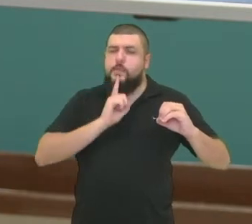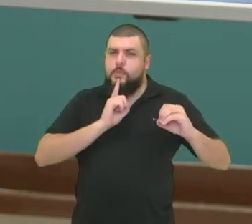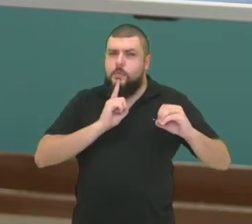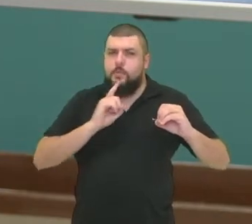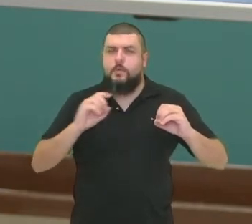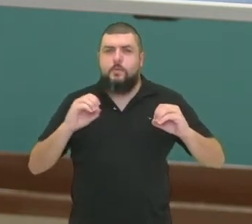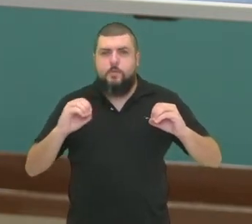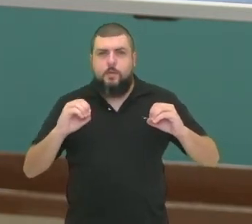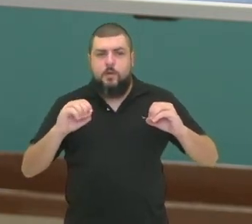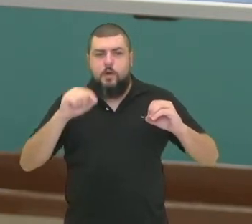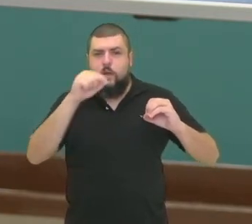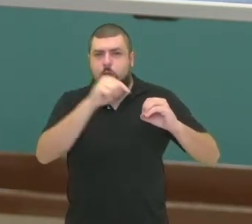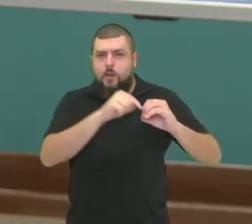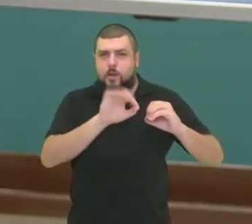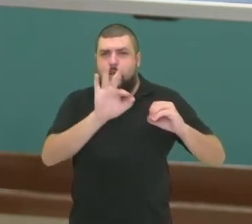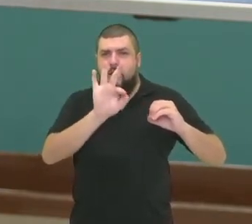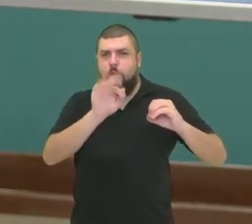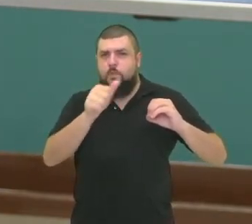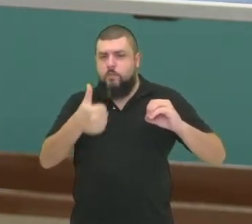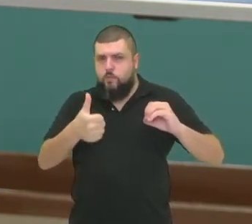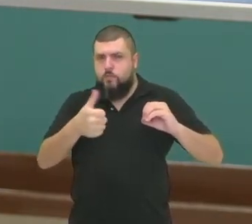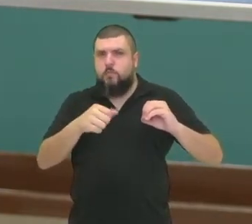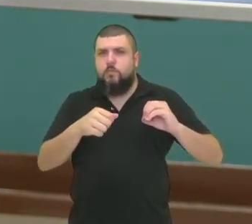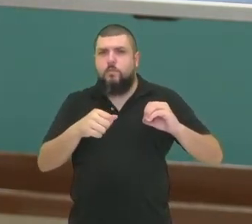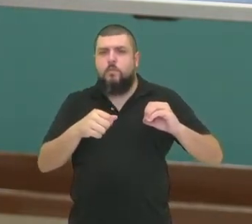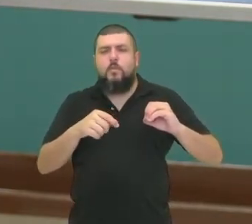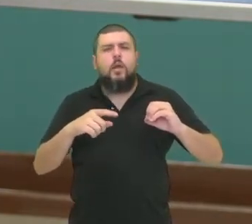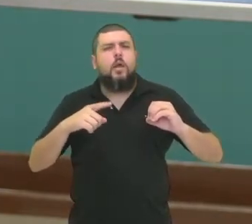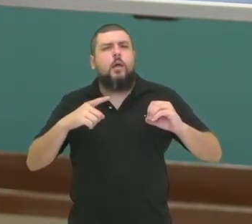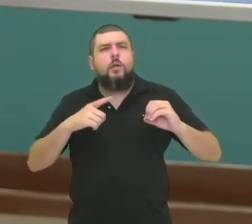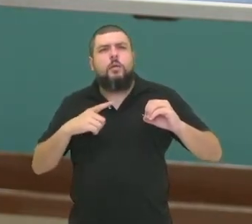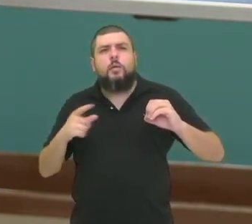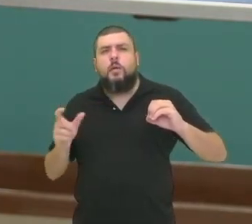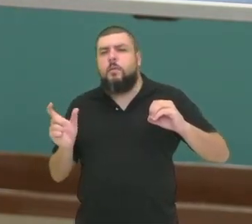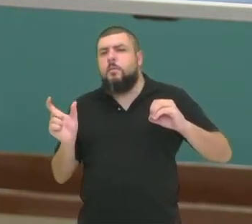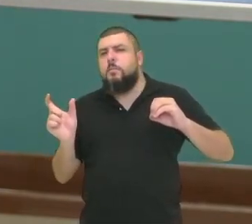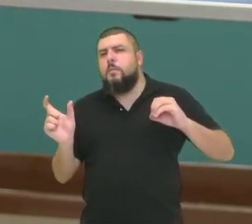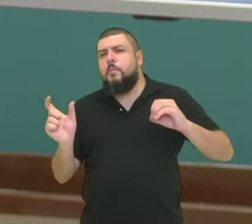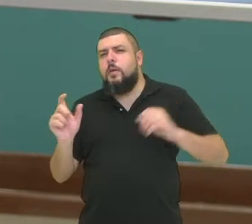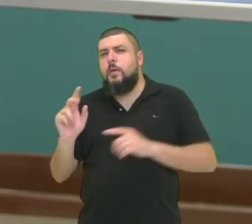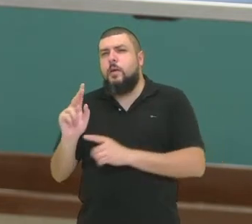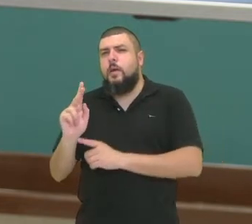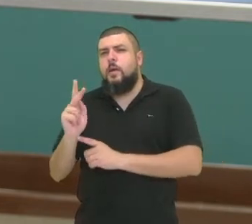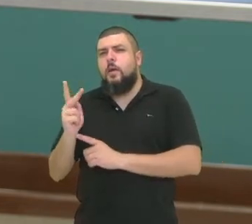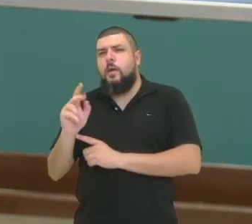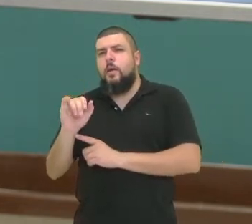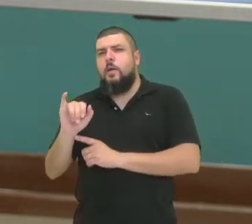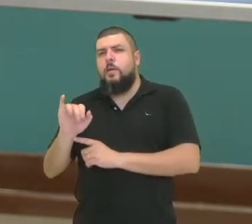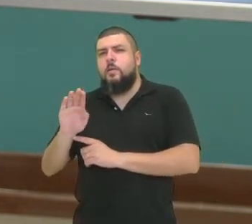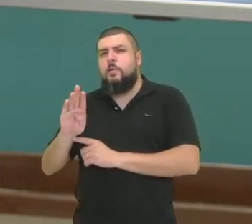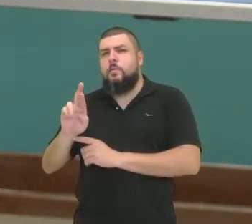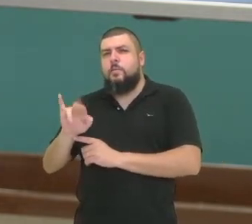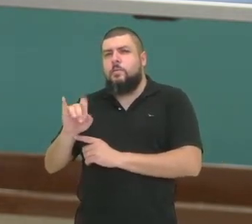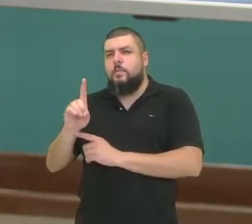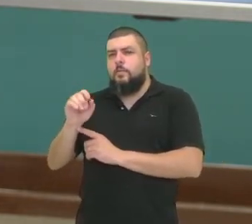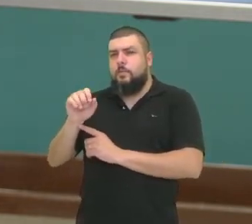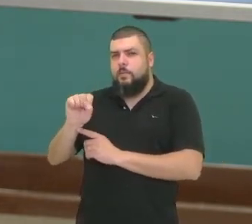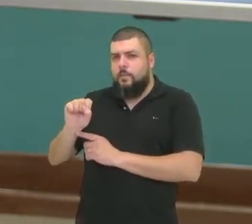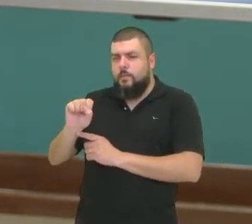de F1. E tem uma palavrinha aqui, ó, híbridos. O que significa